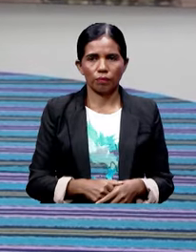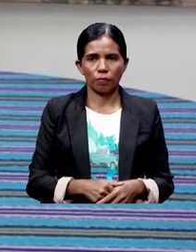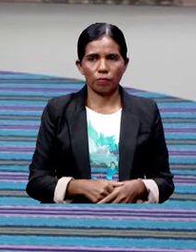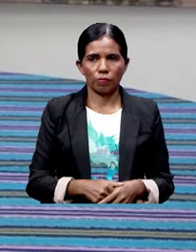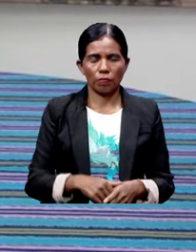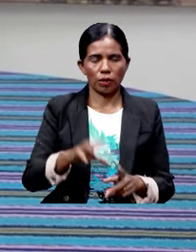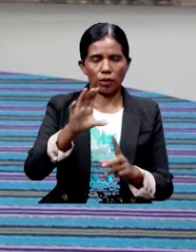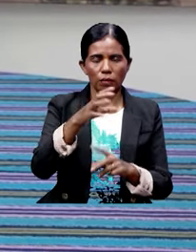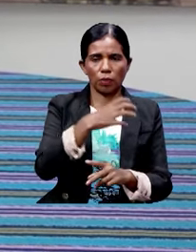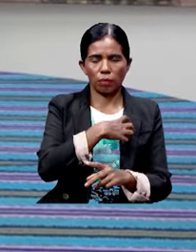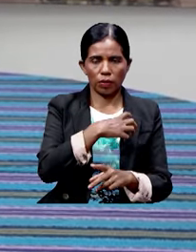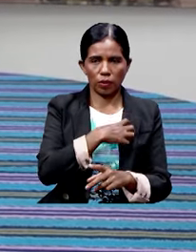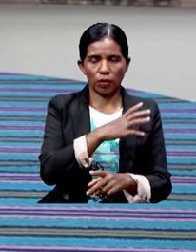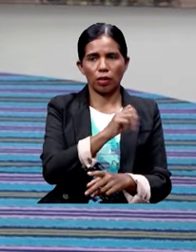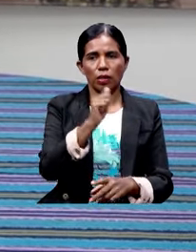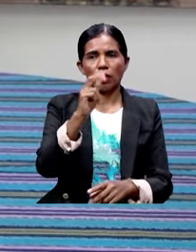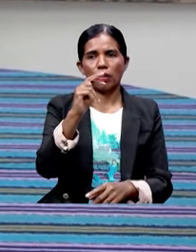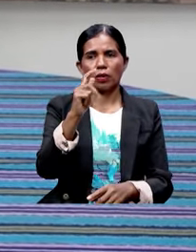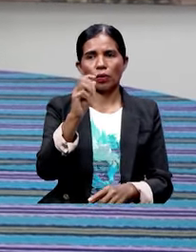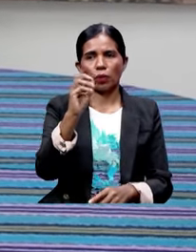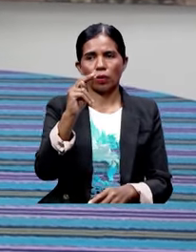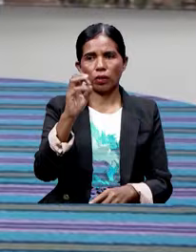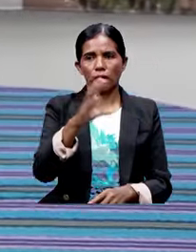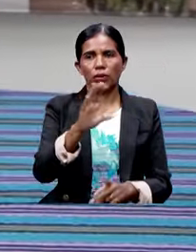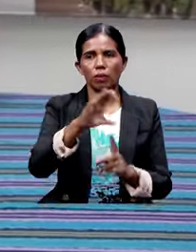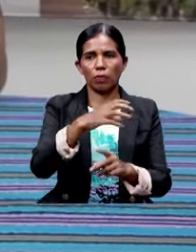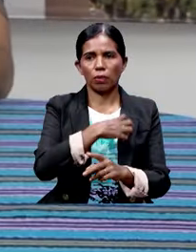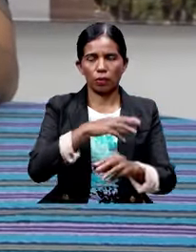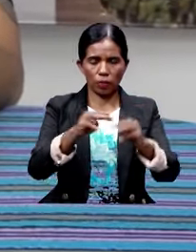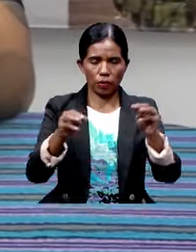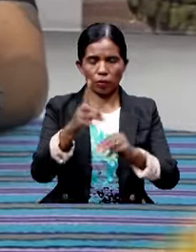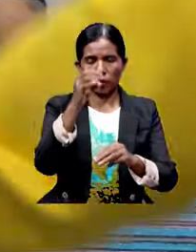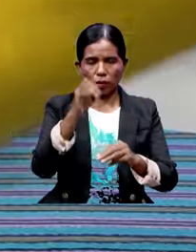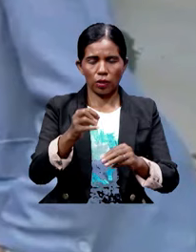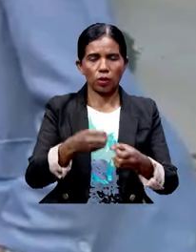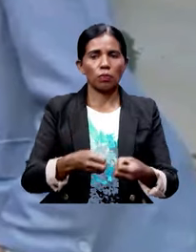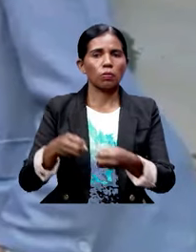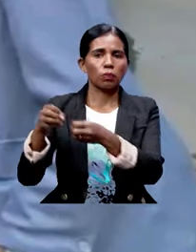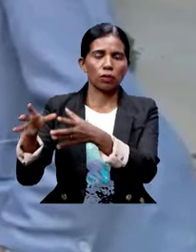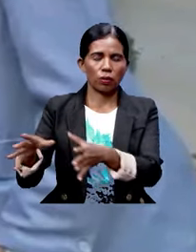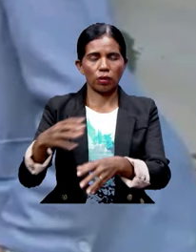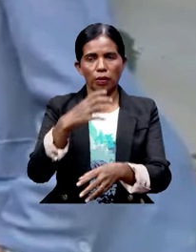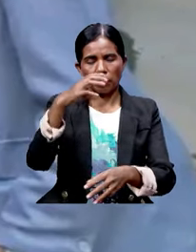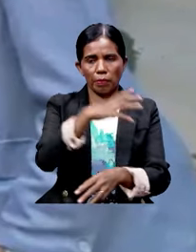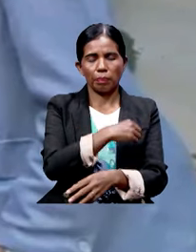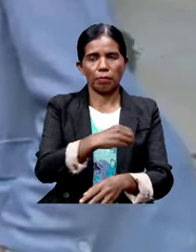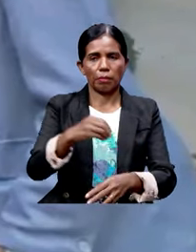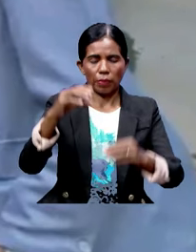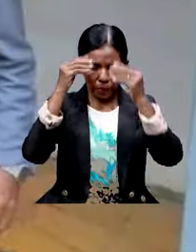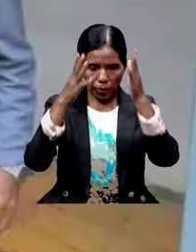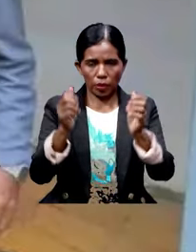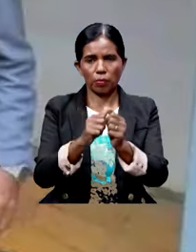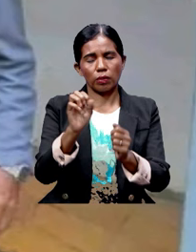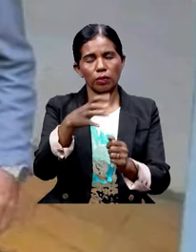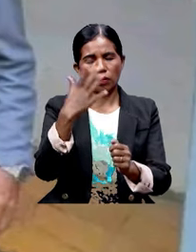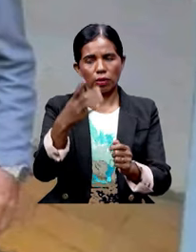Portavoz Pentel Superintendente Antonio Daluz Teten, Komando Pentel Municipio di Libertaona Profesor Sanulo Resinghat husi sela detensão, tambah hetan despaisu